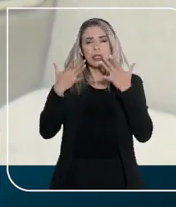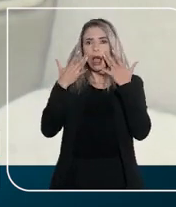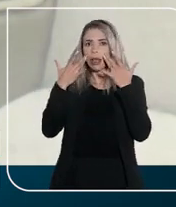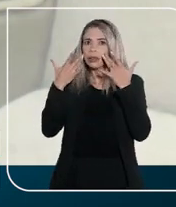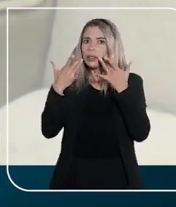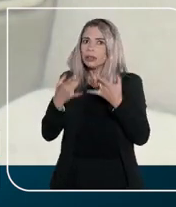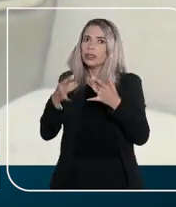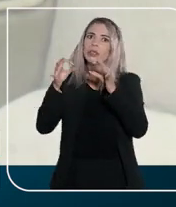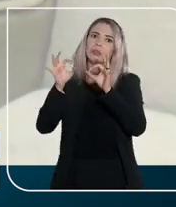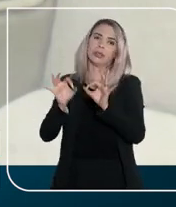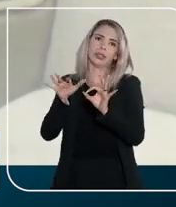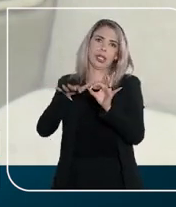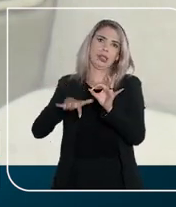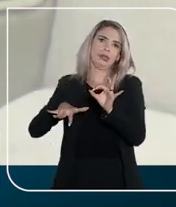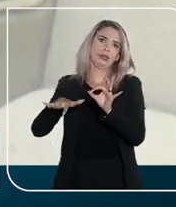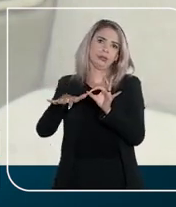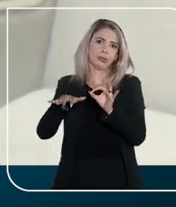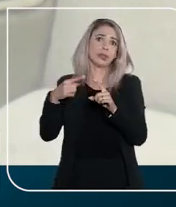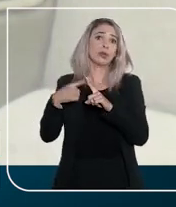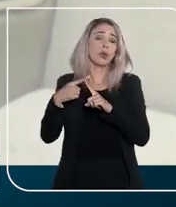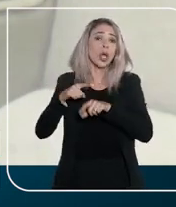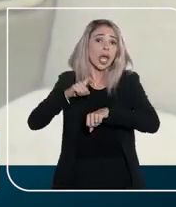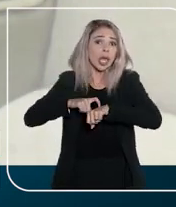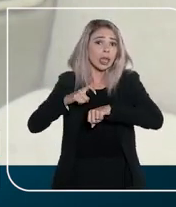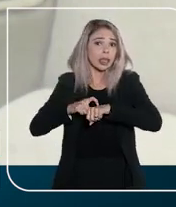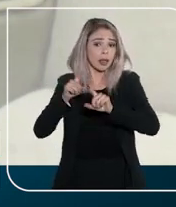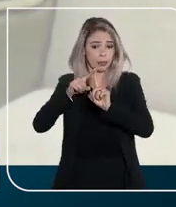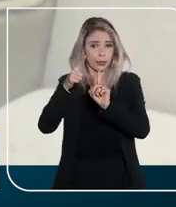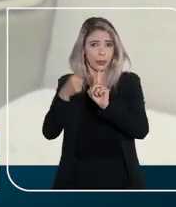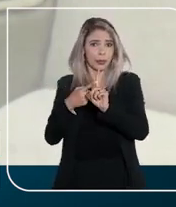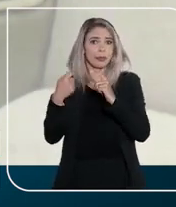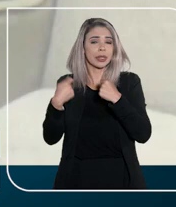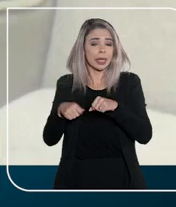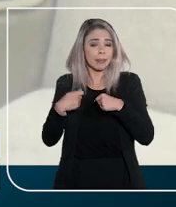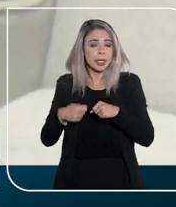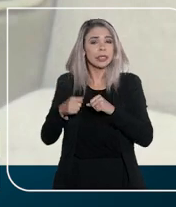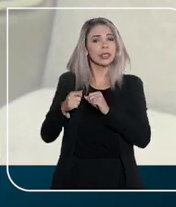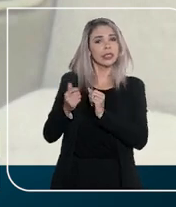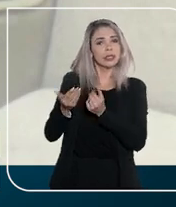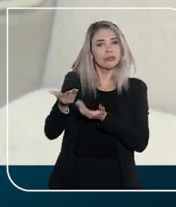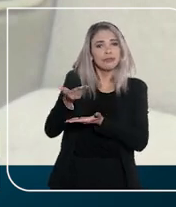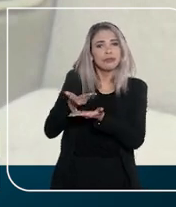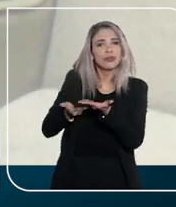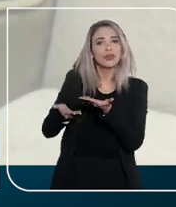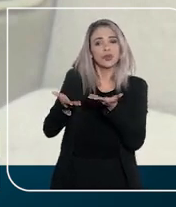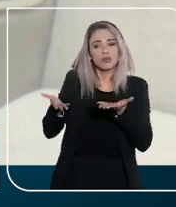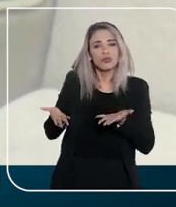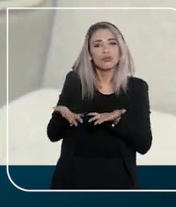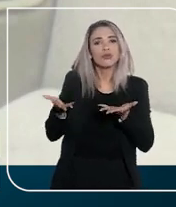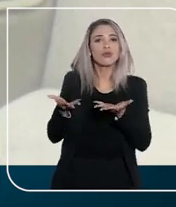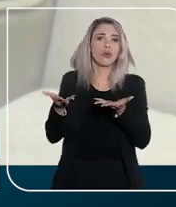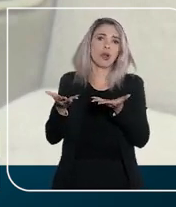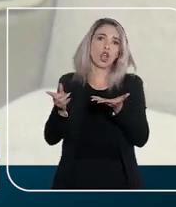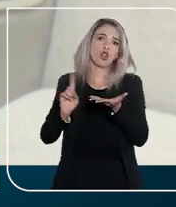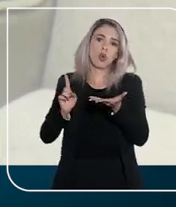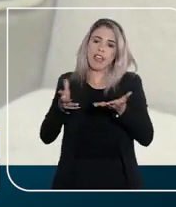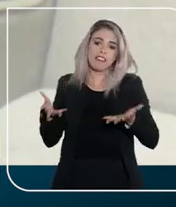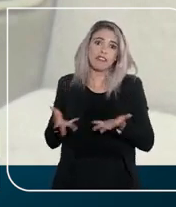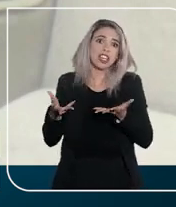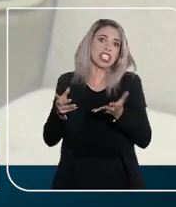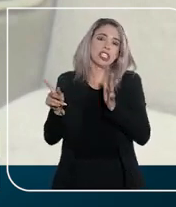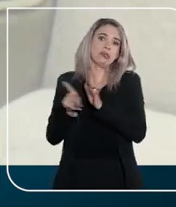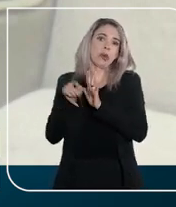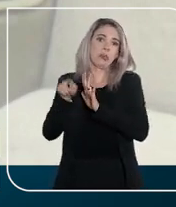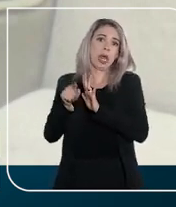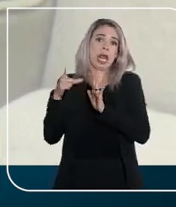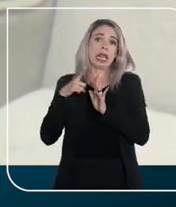prestigiada pelo ordenamento jurídico, que é a maternidade, evidentemente que ela tem que ter um tratamento mais favorecido, né? Não favorecido no sentido